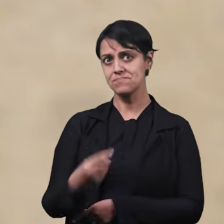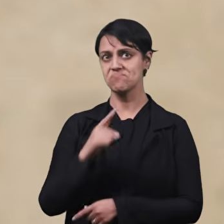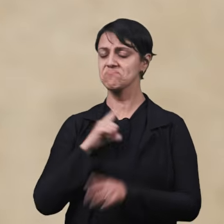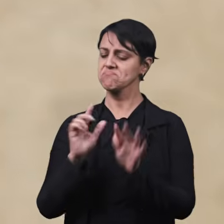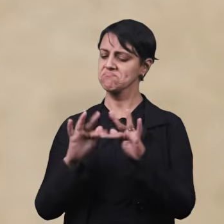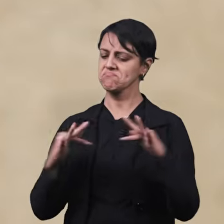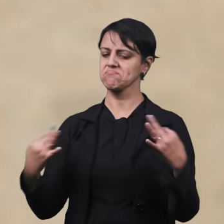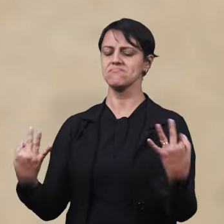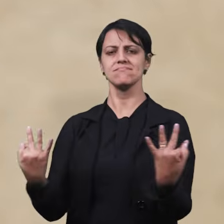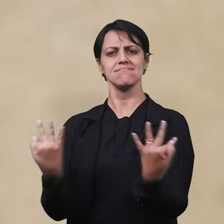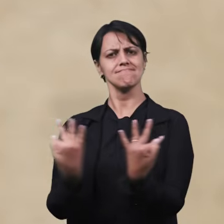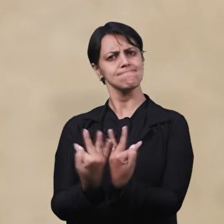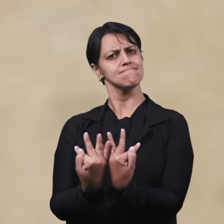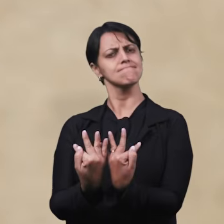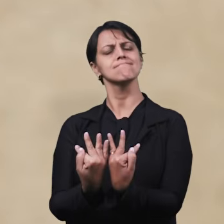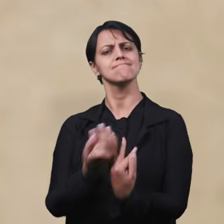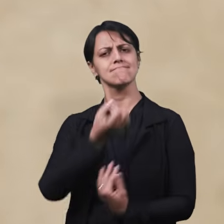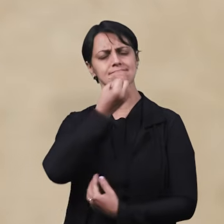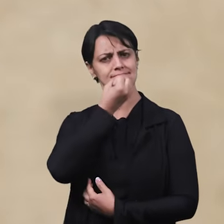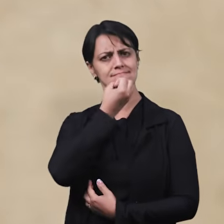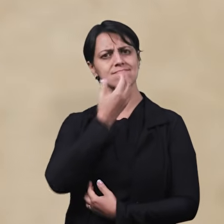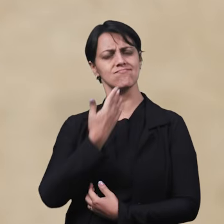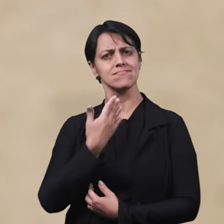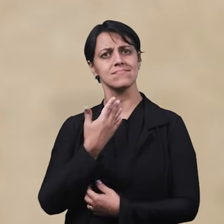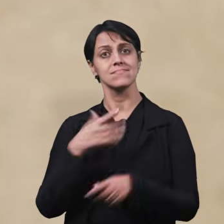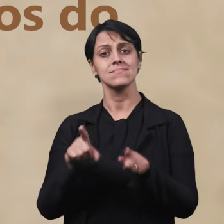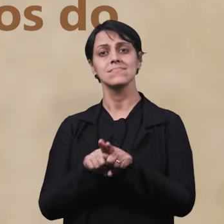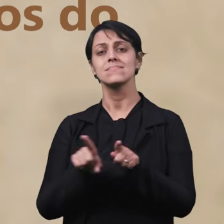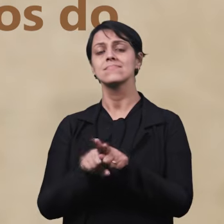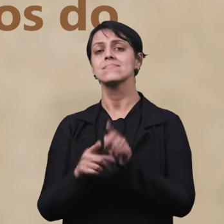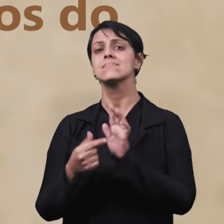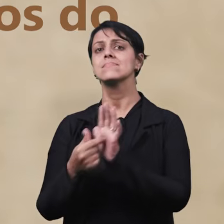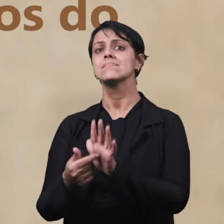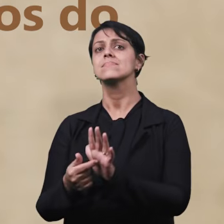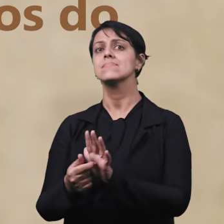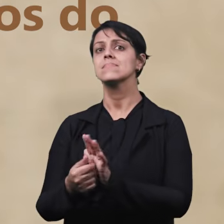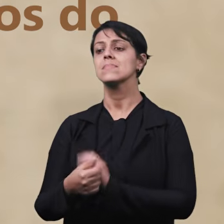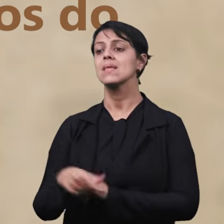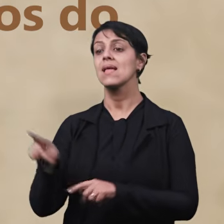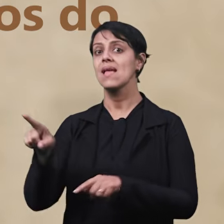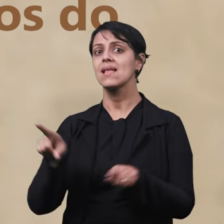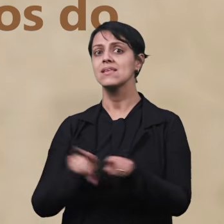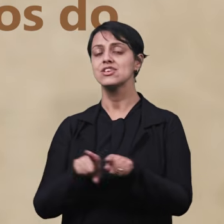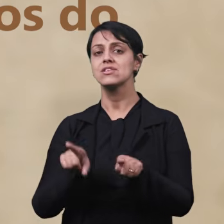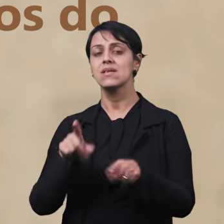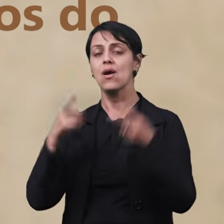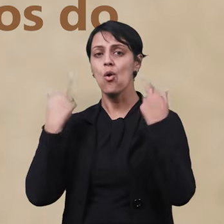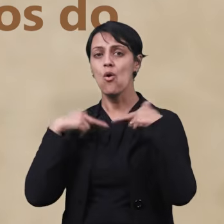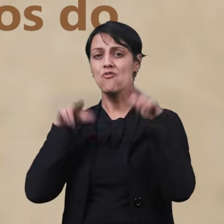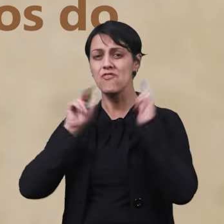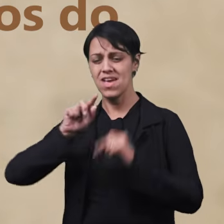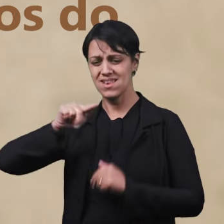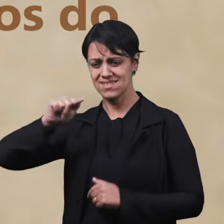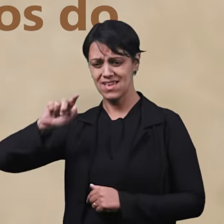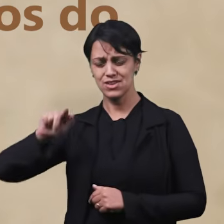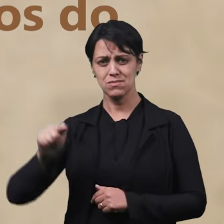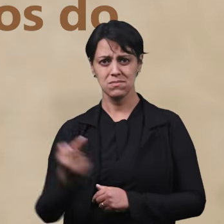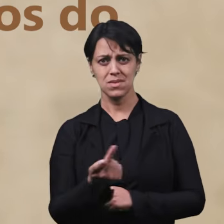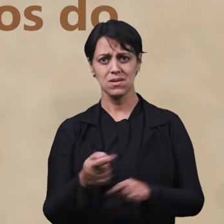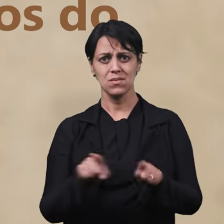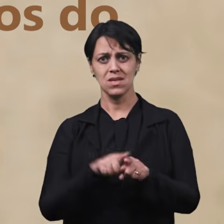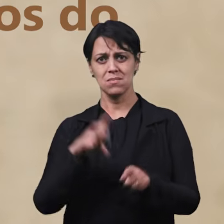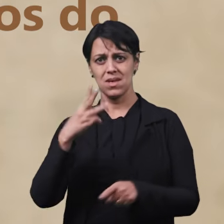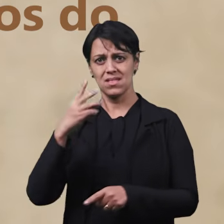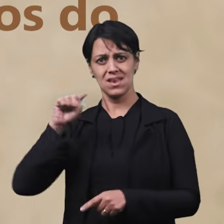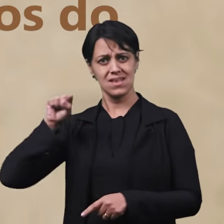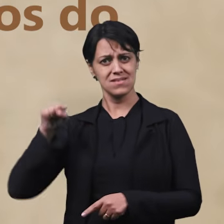abundante, uma família bem estruturada, e a Bíblia ainda diz assim: o seu gado era de 7.000 ovelhas, 3.000 camelos,